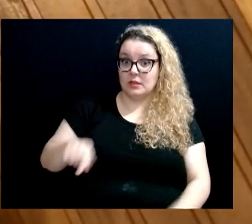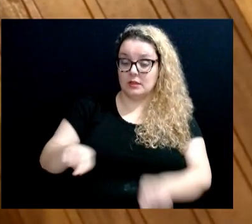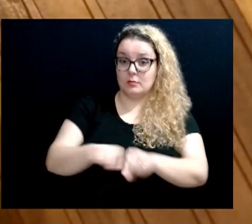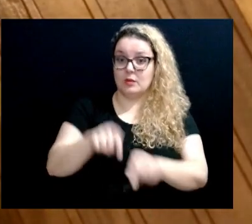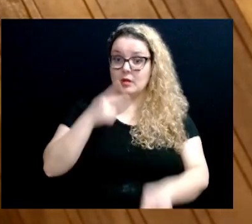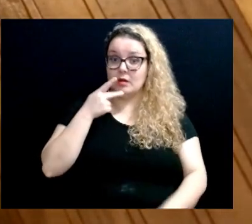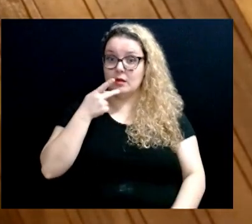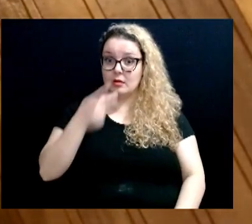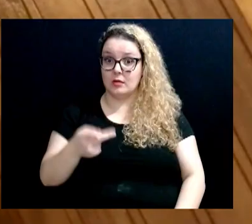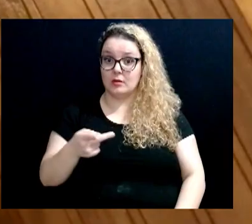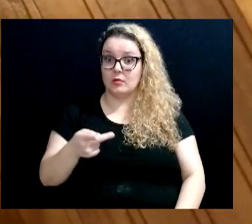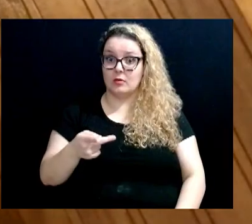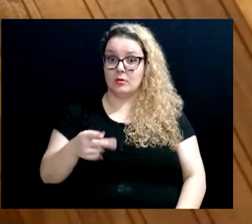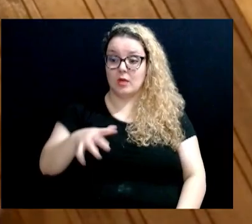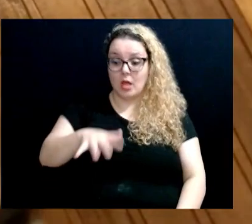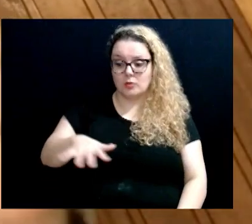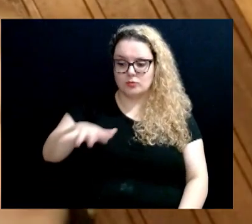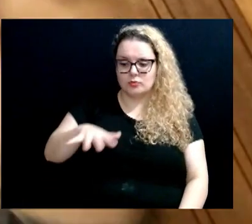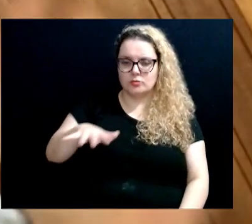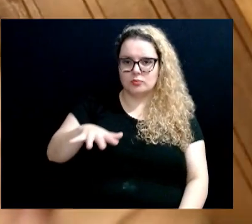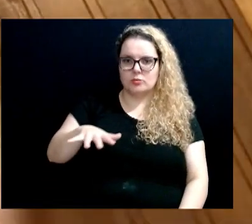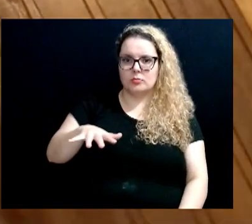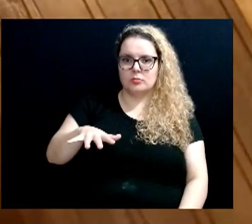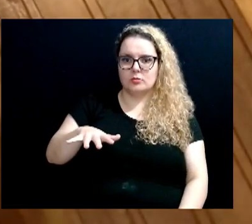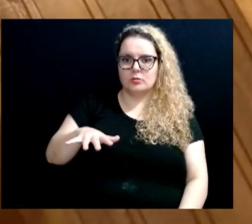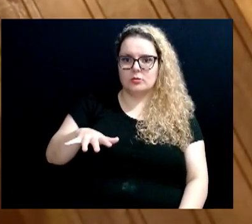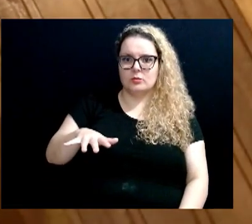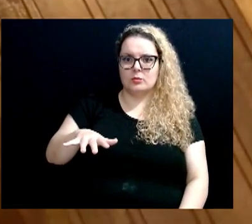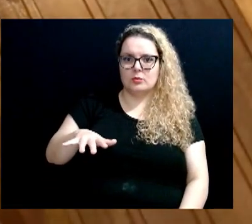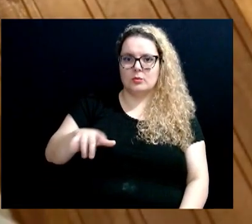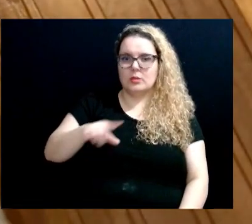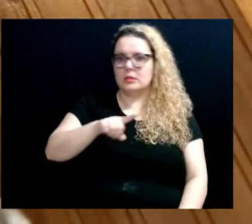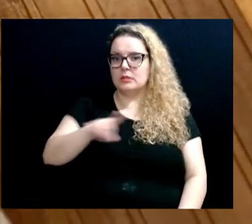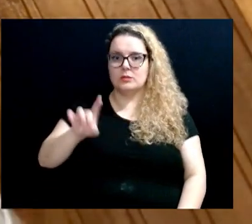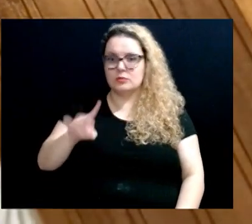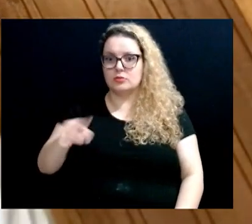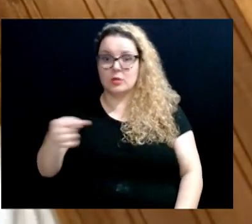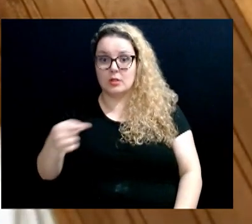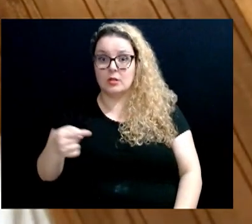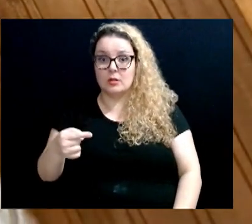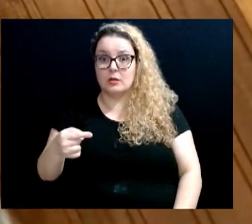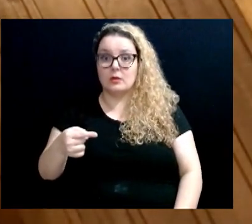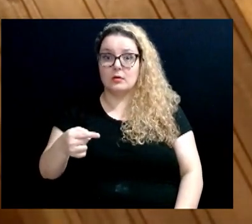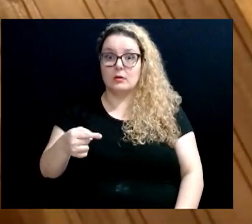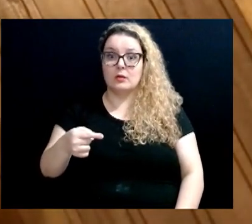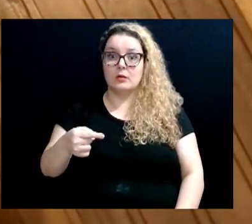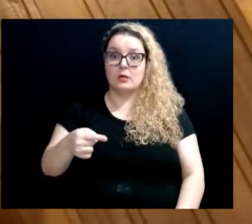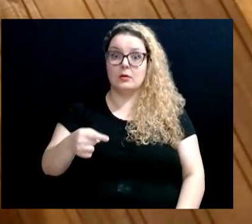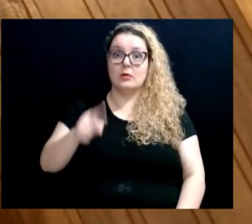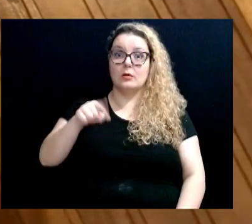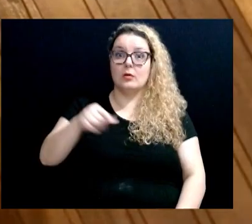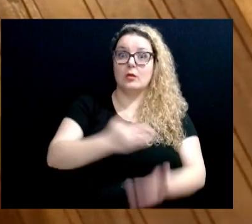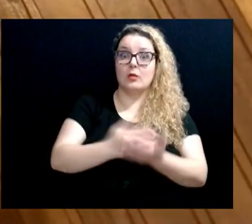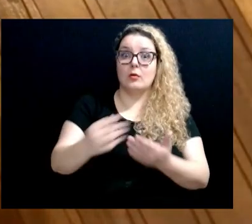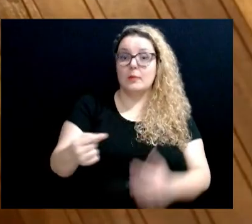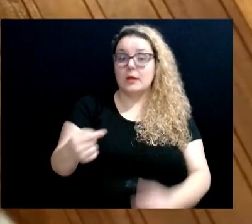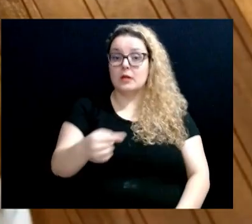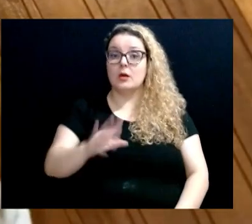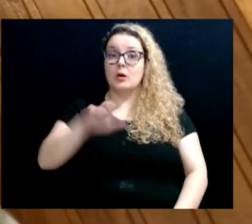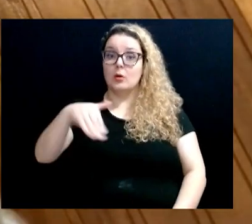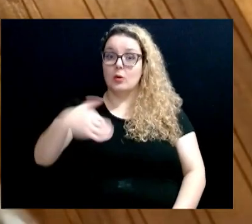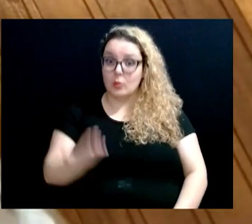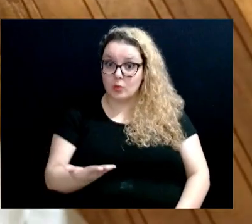parte de não ser só negativo, porém se passa a se tornar negativo a partir do momento que a